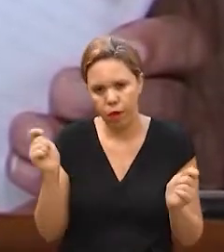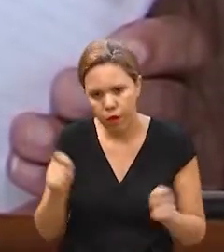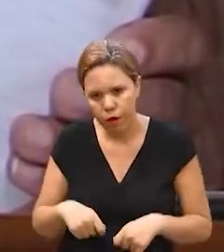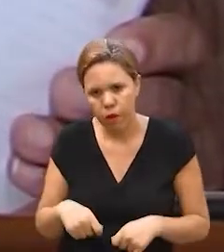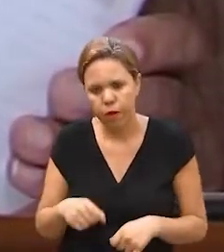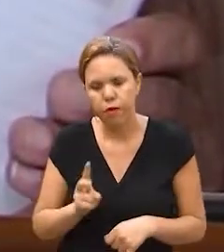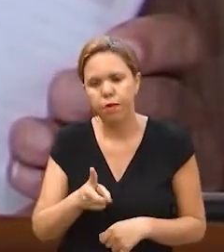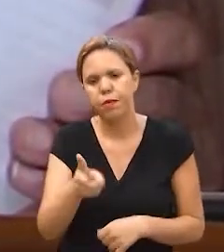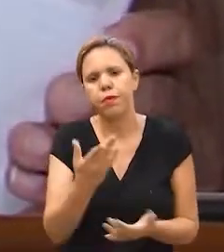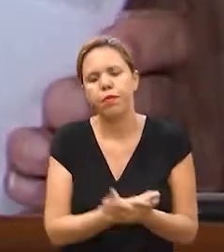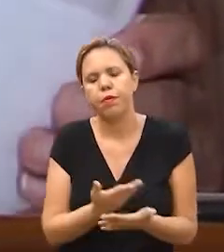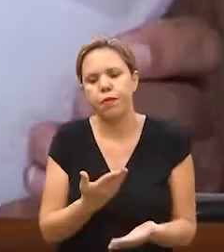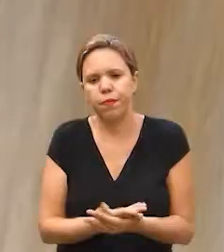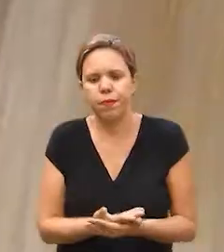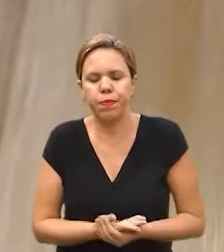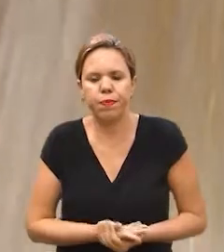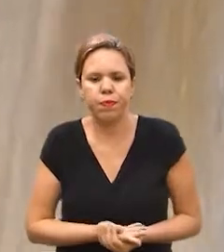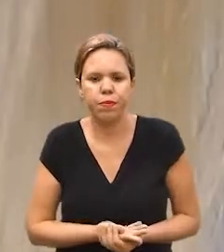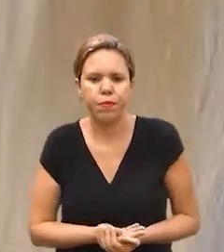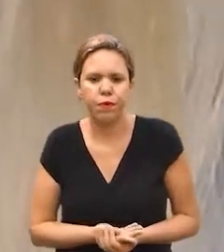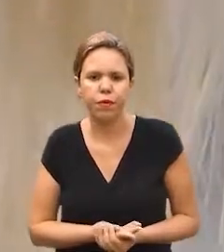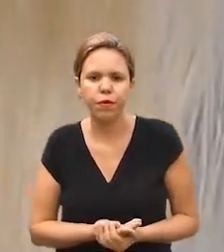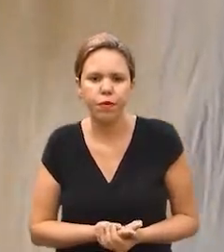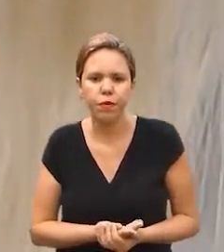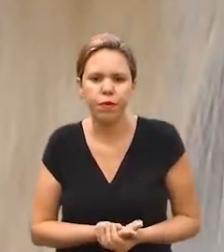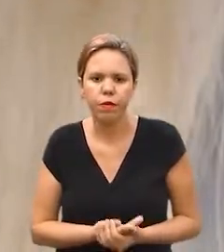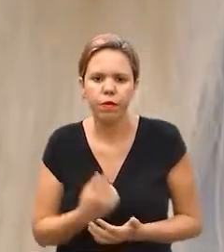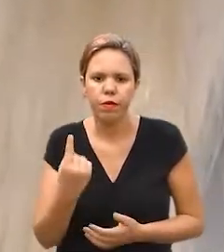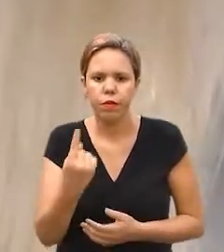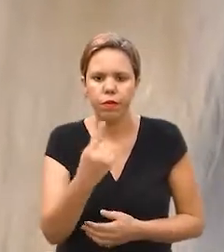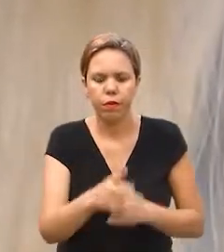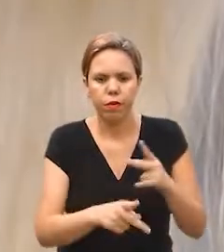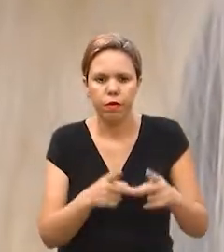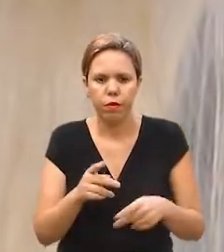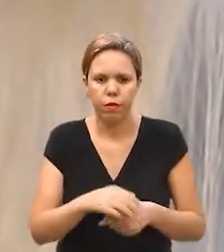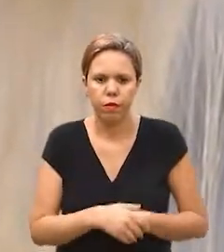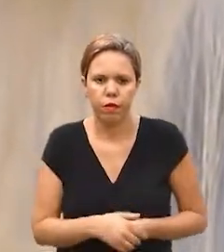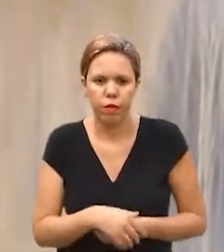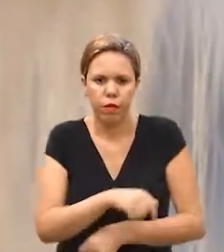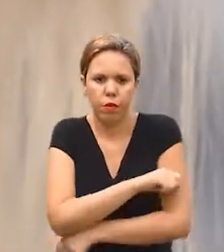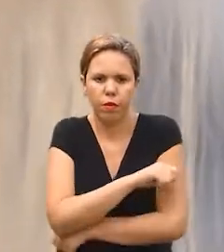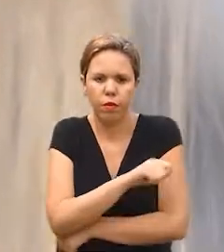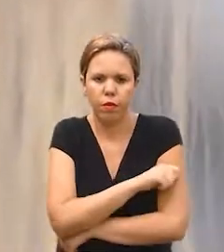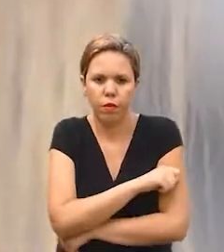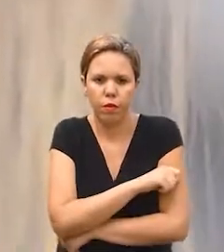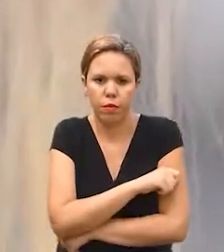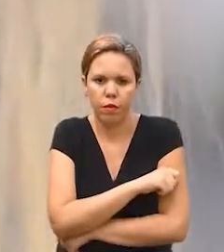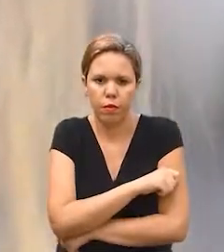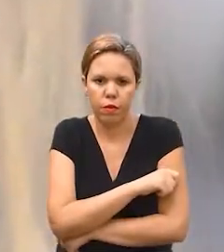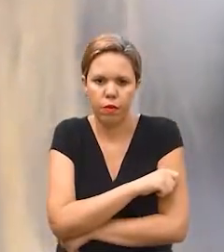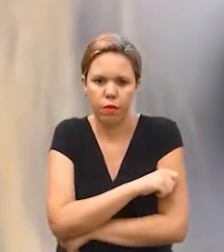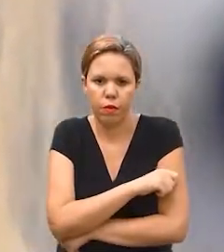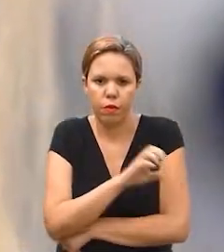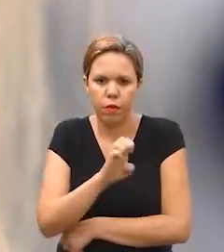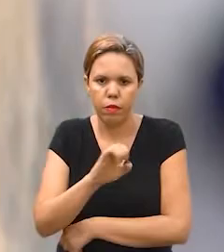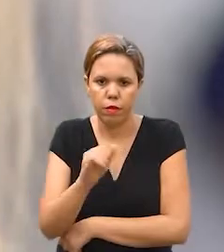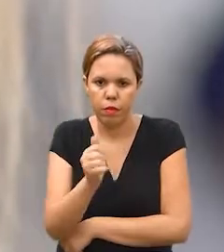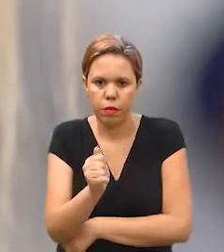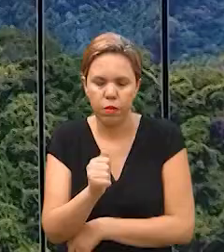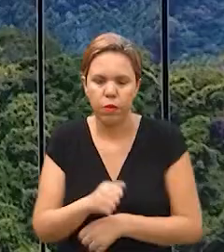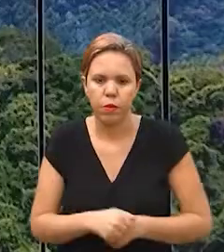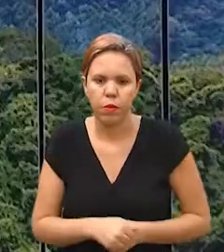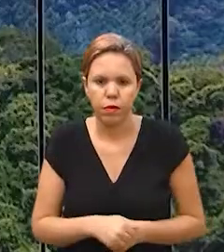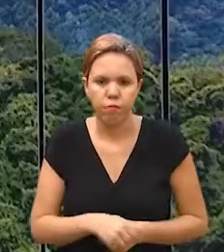tenha condições de prosseguir nos estudos. E a particularidade do aluno de